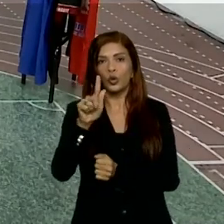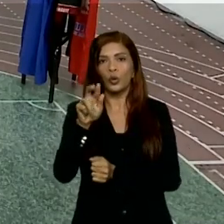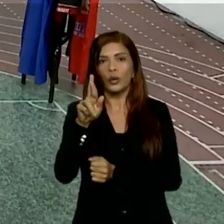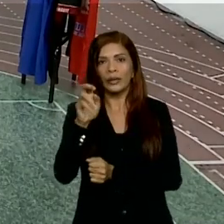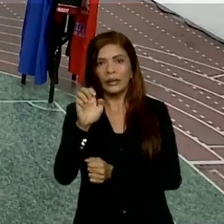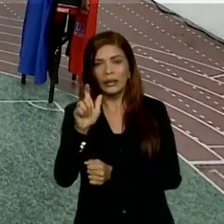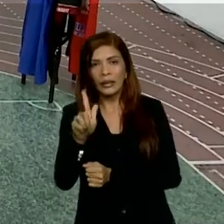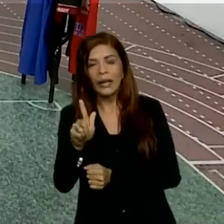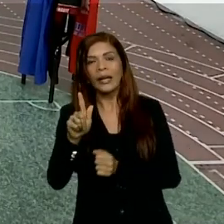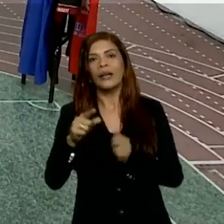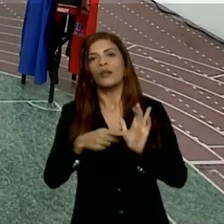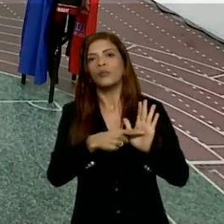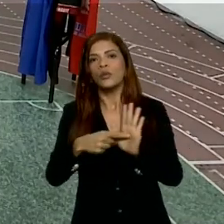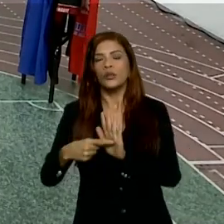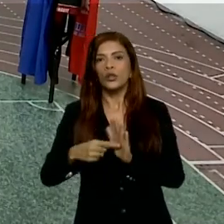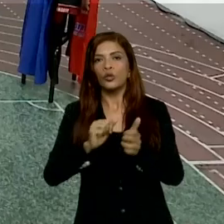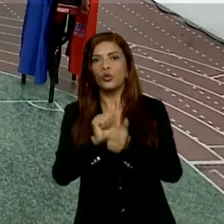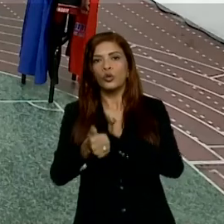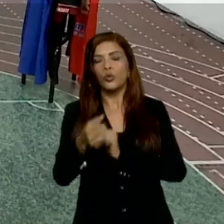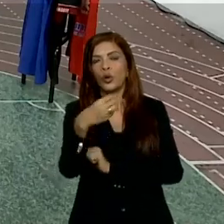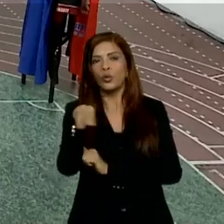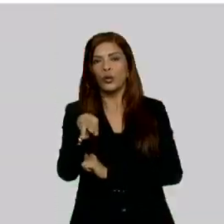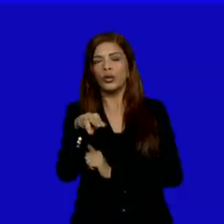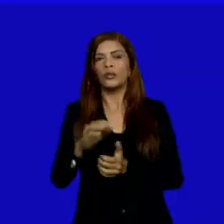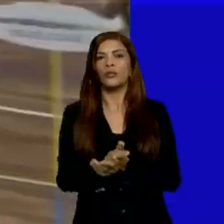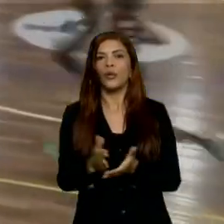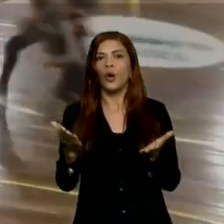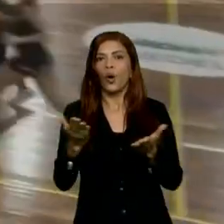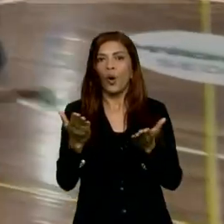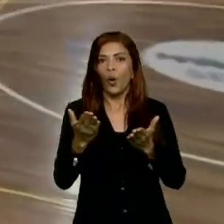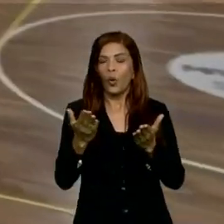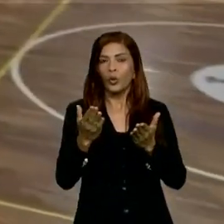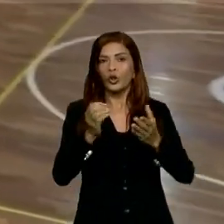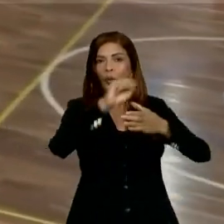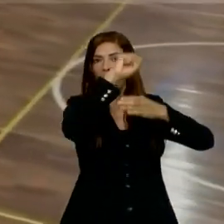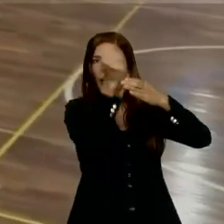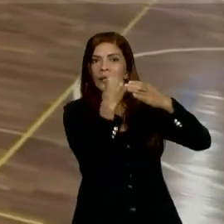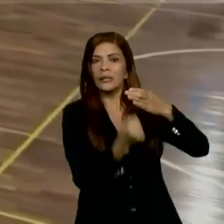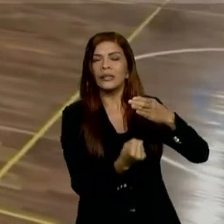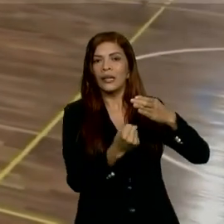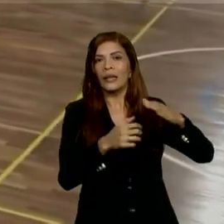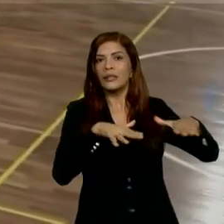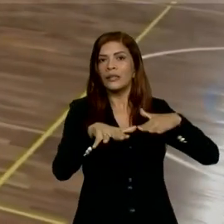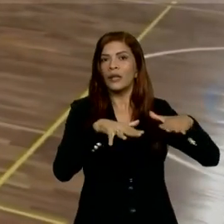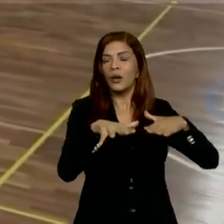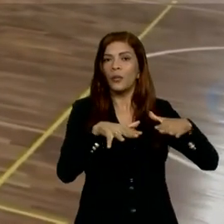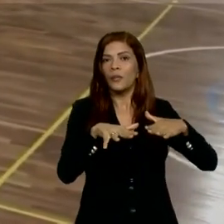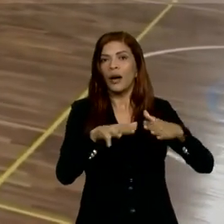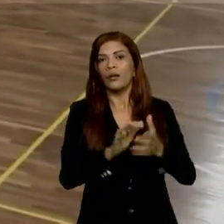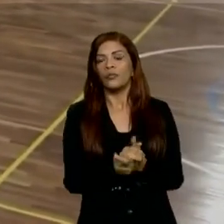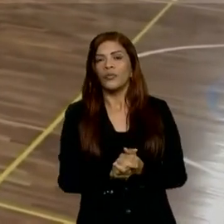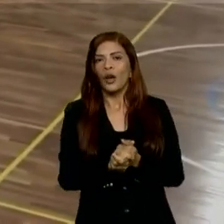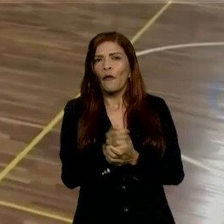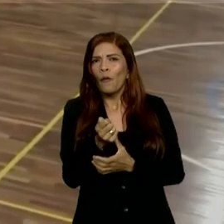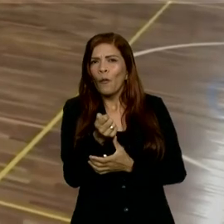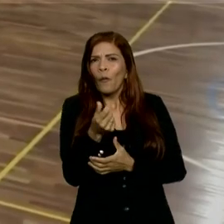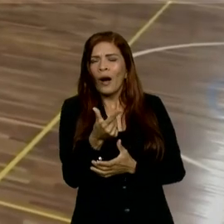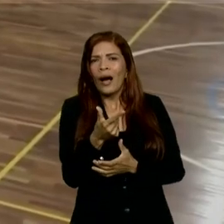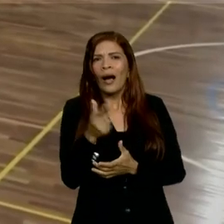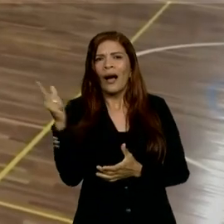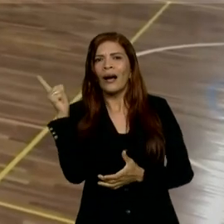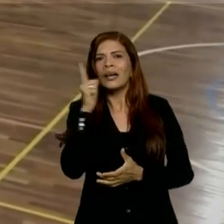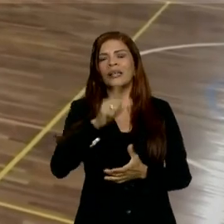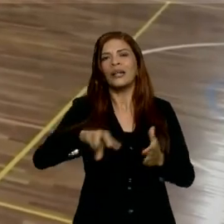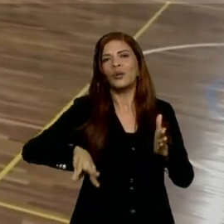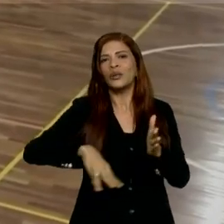trazer o melhor do esporte maranhense destaque hoje para o Sampaio basquete que está um passo de garantir o tetra campeonato da